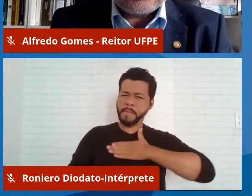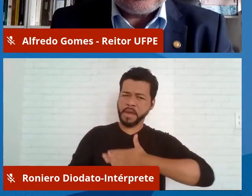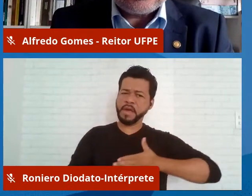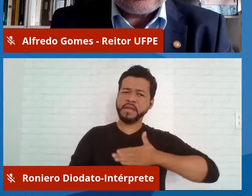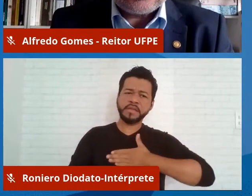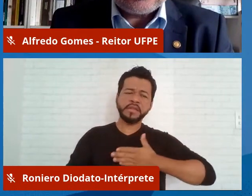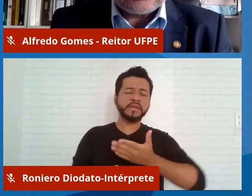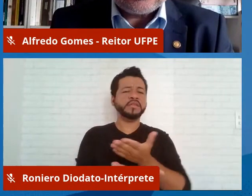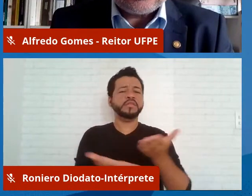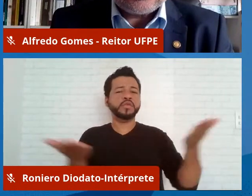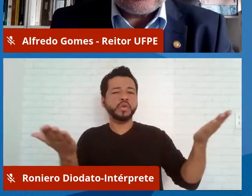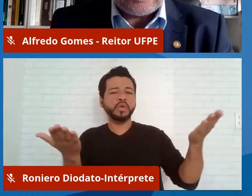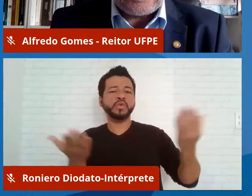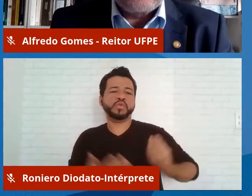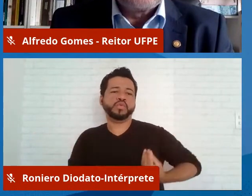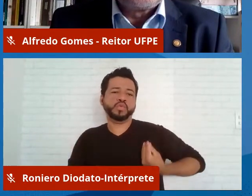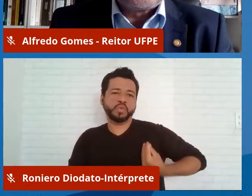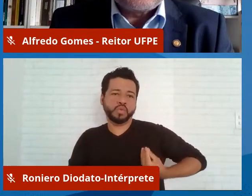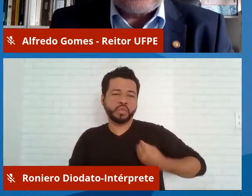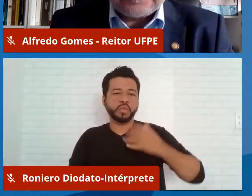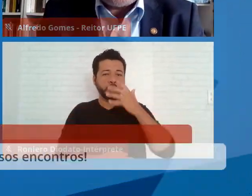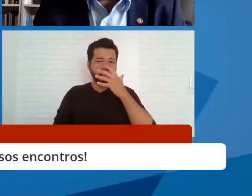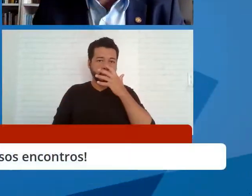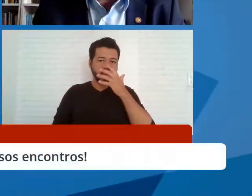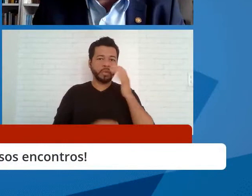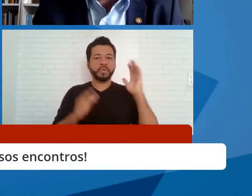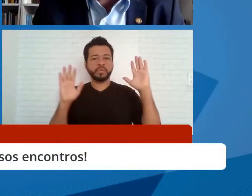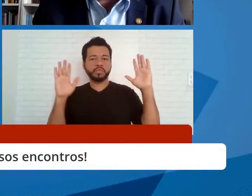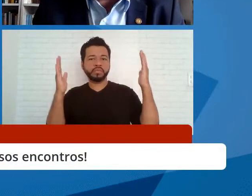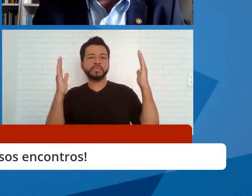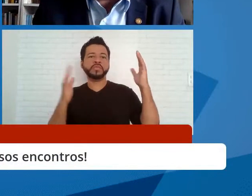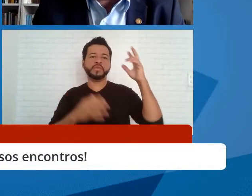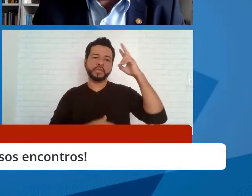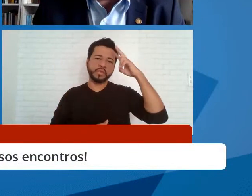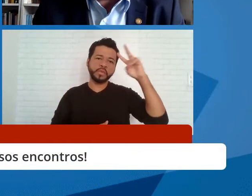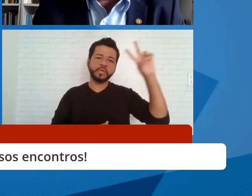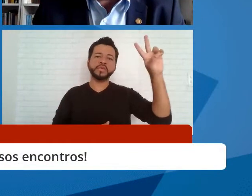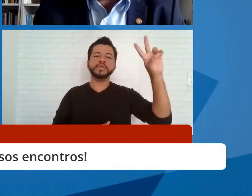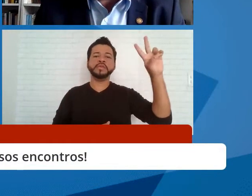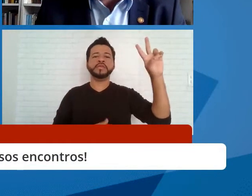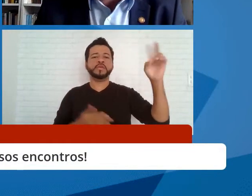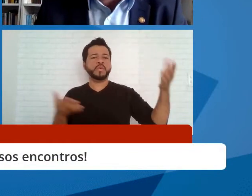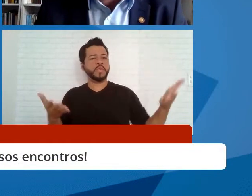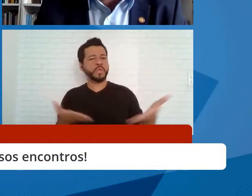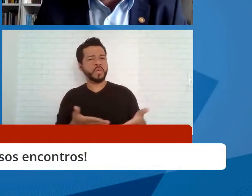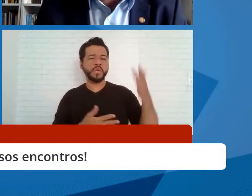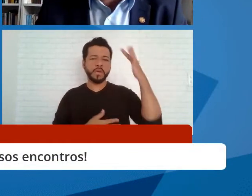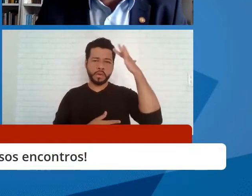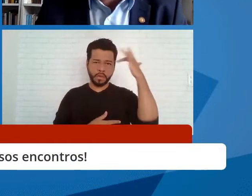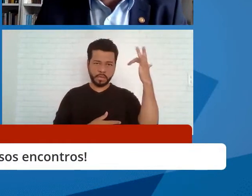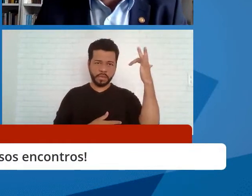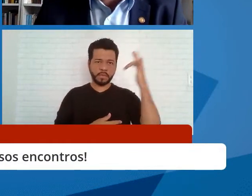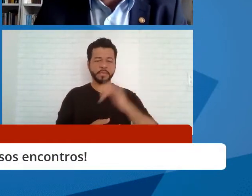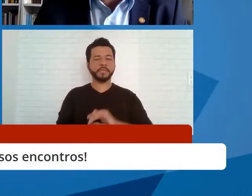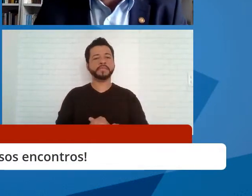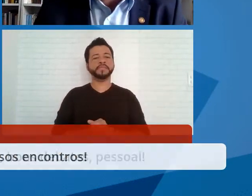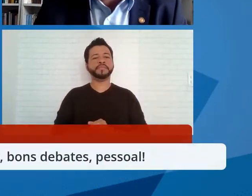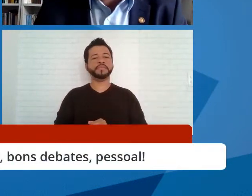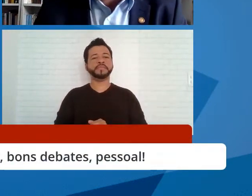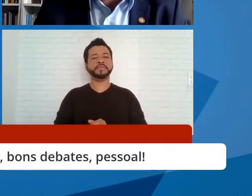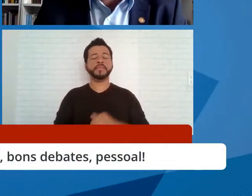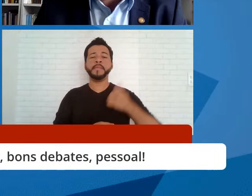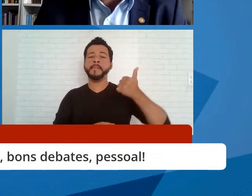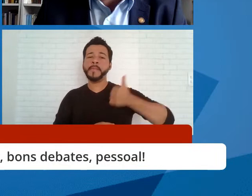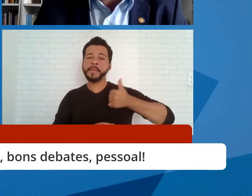vocês todos aqui conosco durante esses dias, durante o dia de hoje e o dia de amanhã. Primeiramente, eu gostaria